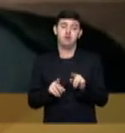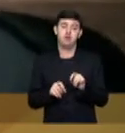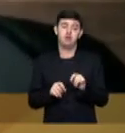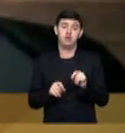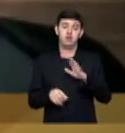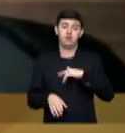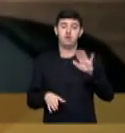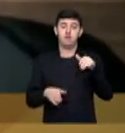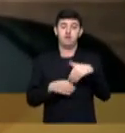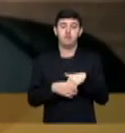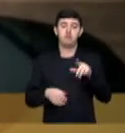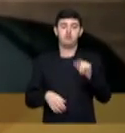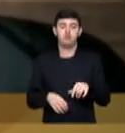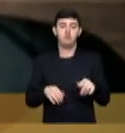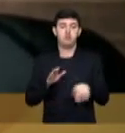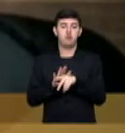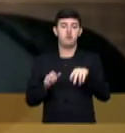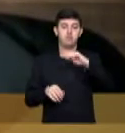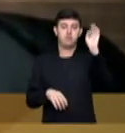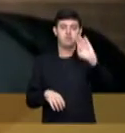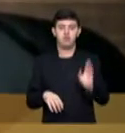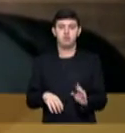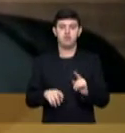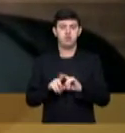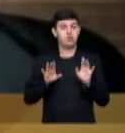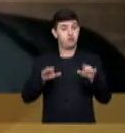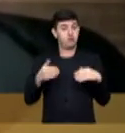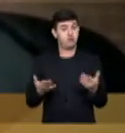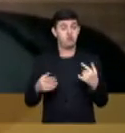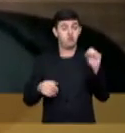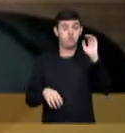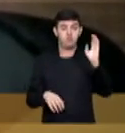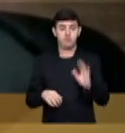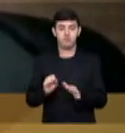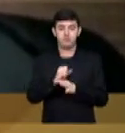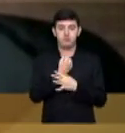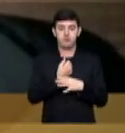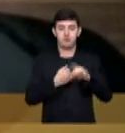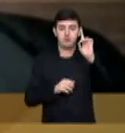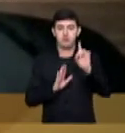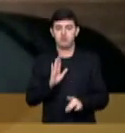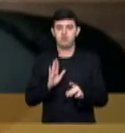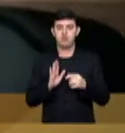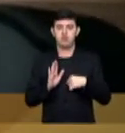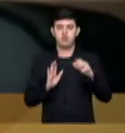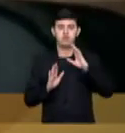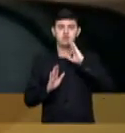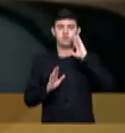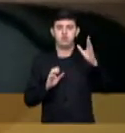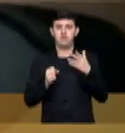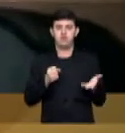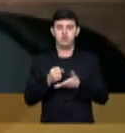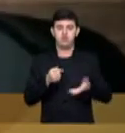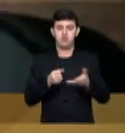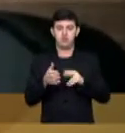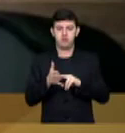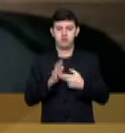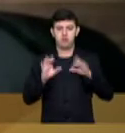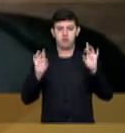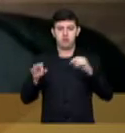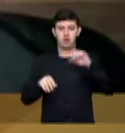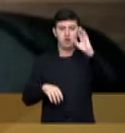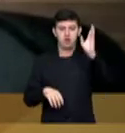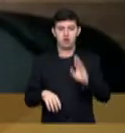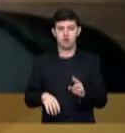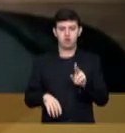o voto do Estado brasileiro. O Estado garantidor dos direitos fundamentais não é apenas a União,